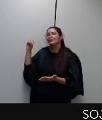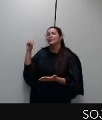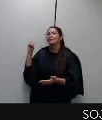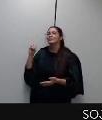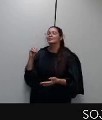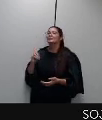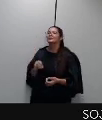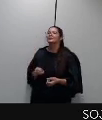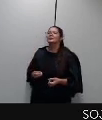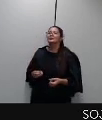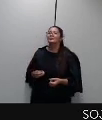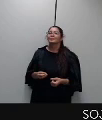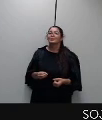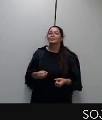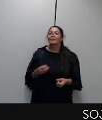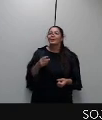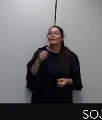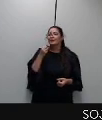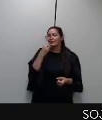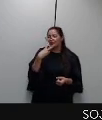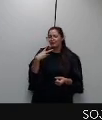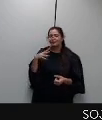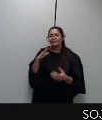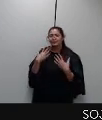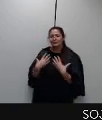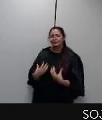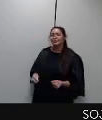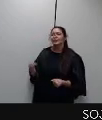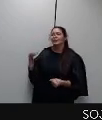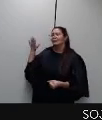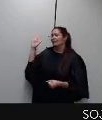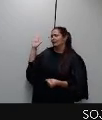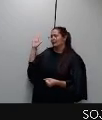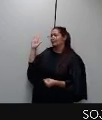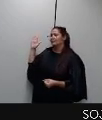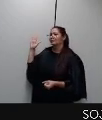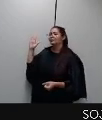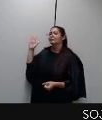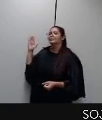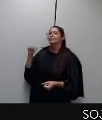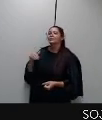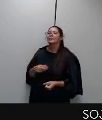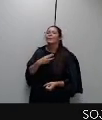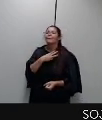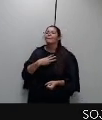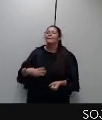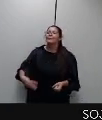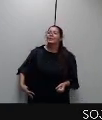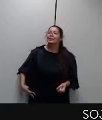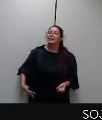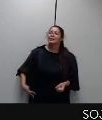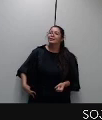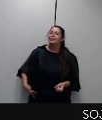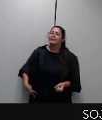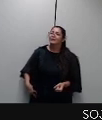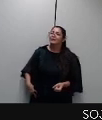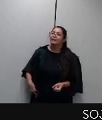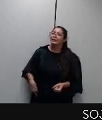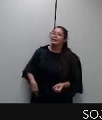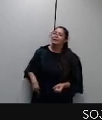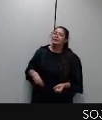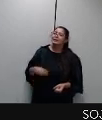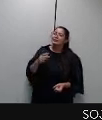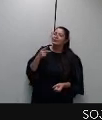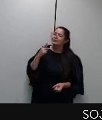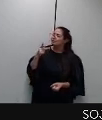não vamos vamos escolher o voto de todos Ministro Benedito Oi gente então meu coração agrado conheço do